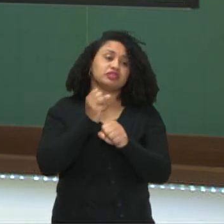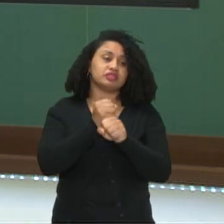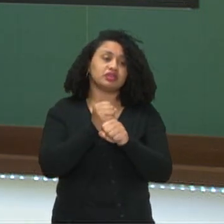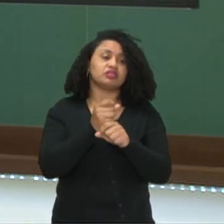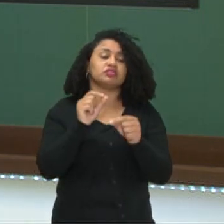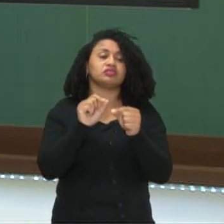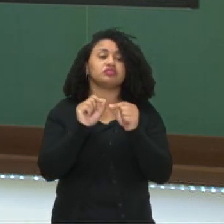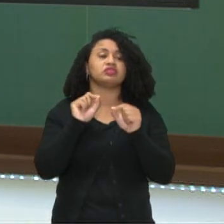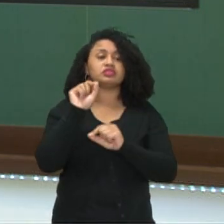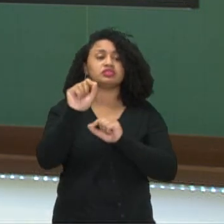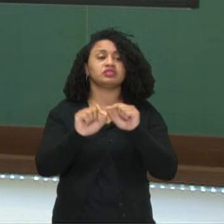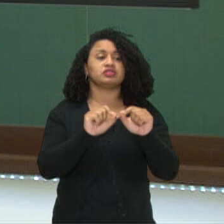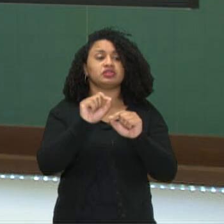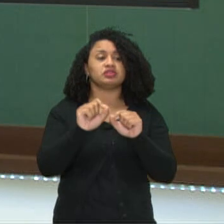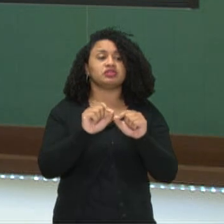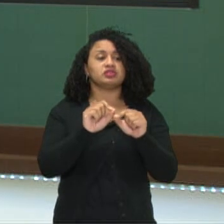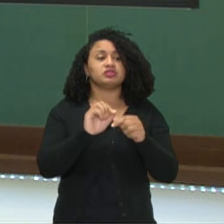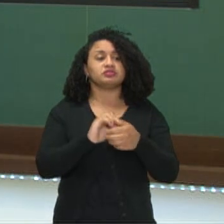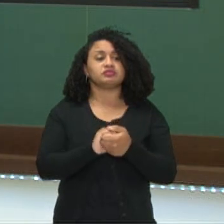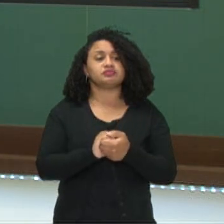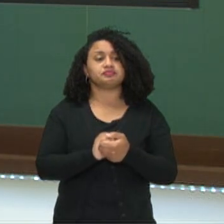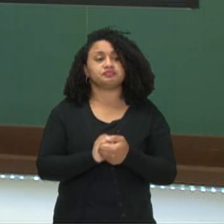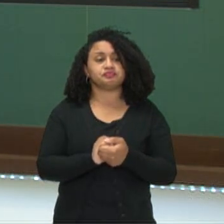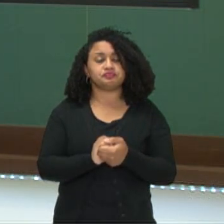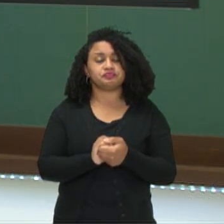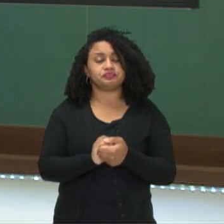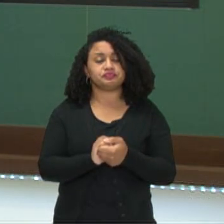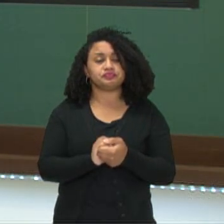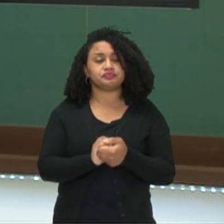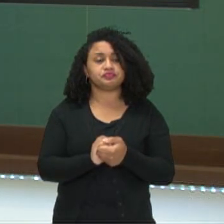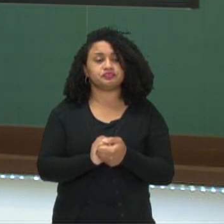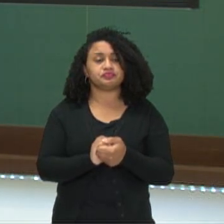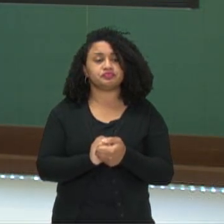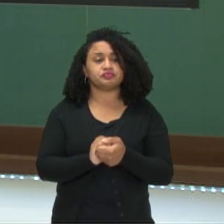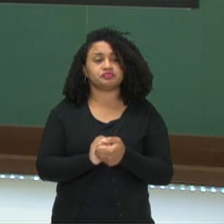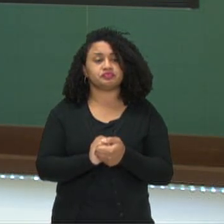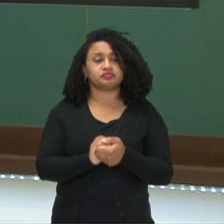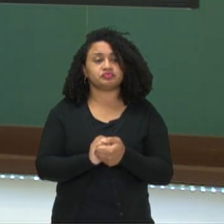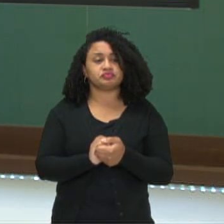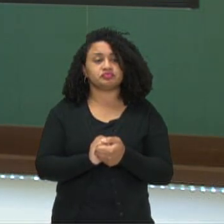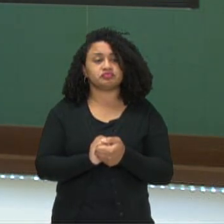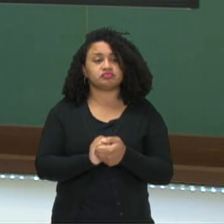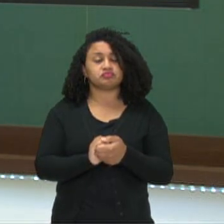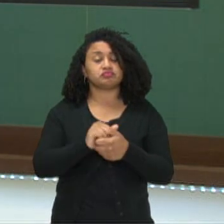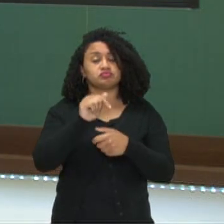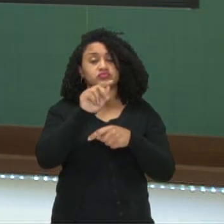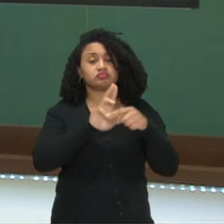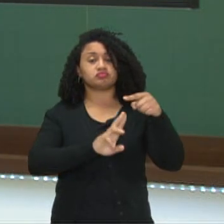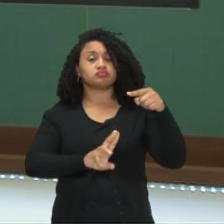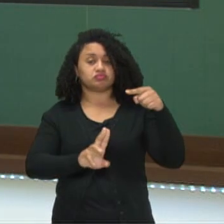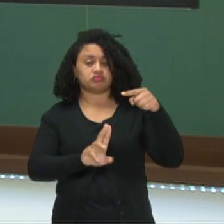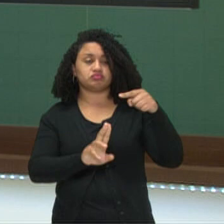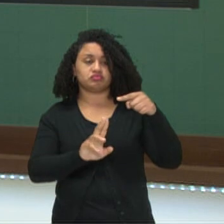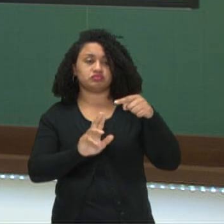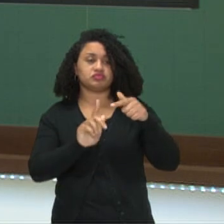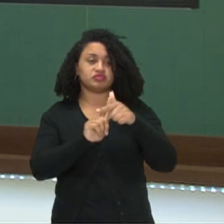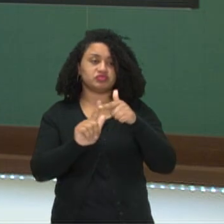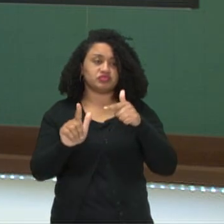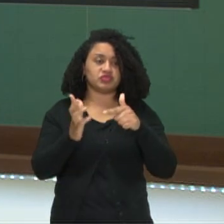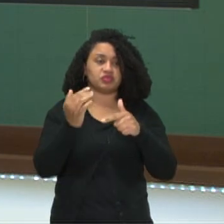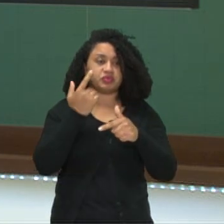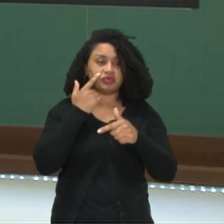fazer, né, a carga sobre a tensão, que vai me dar a capacitância. Vamos lá